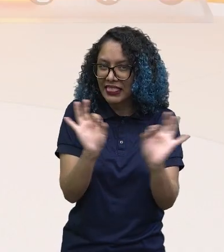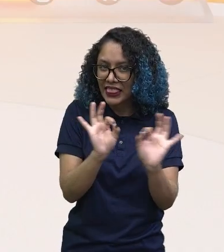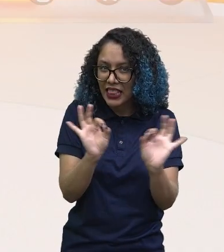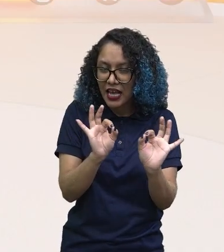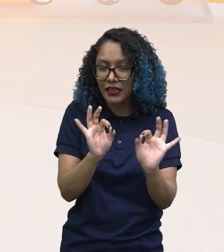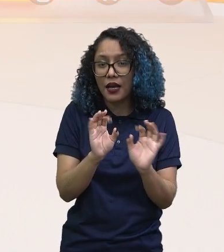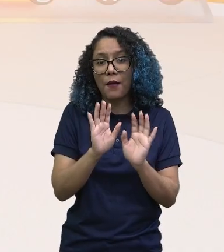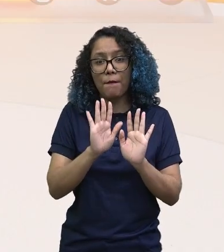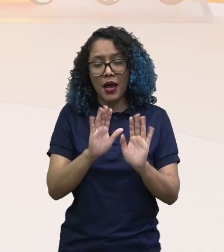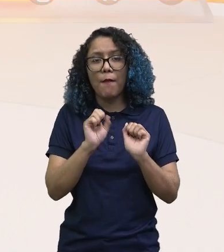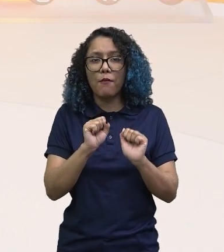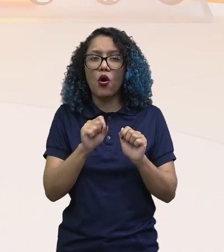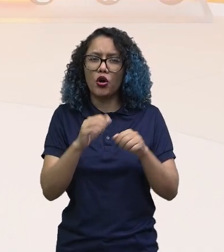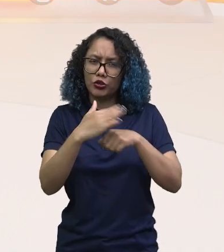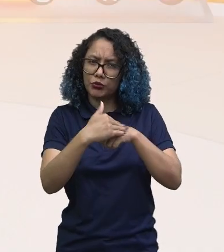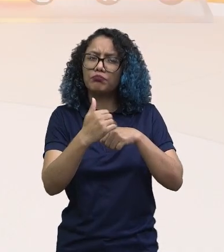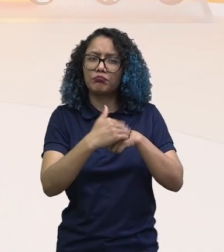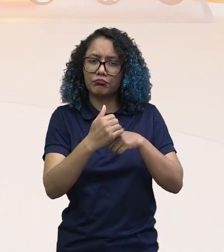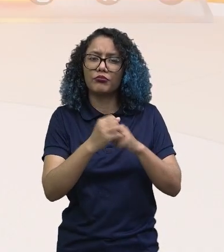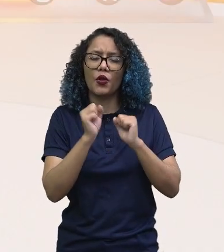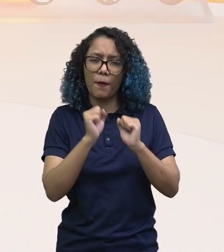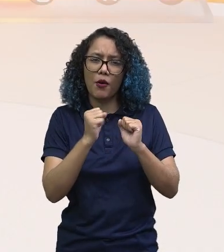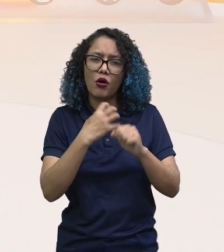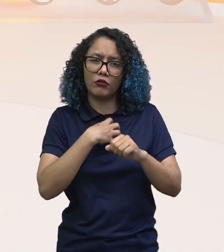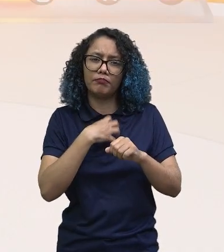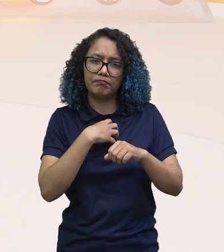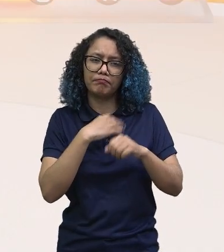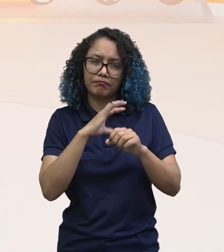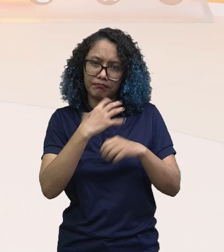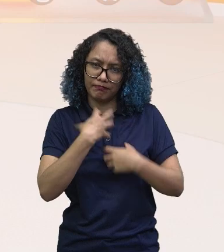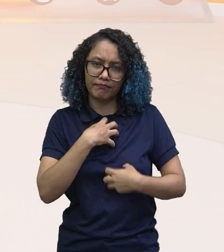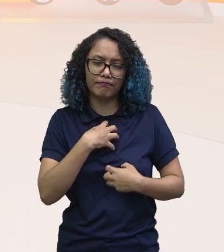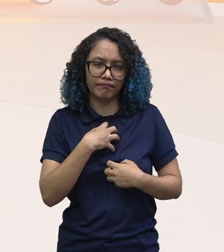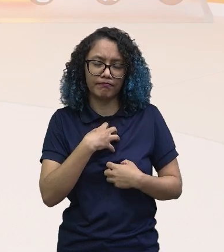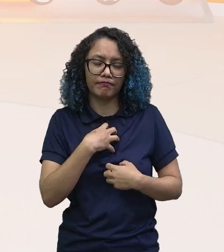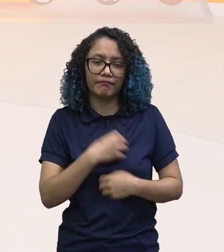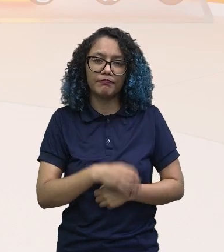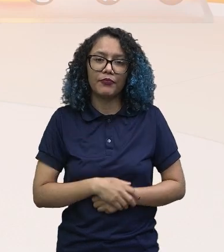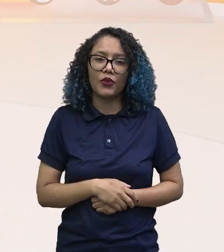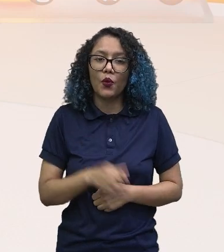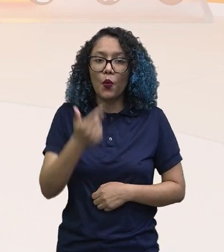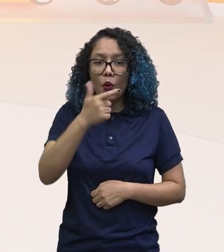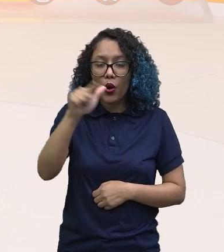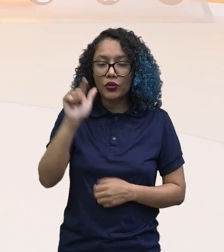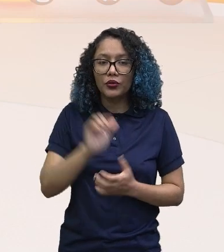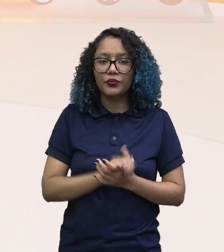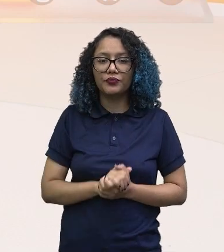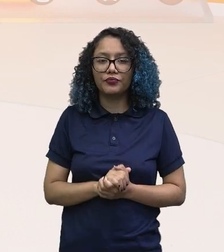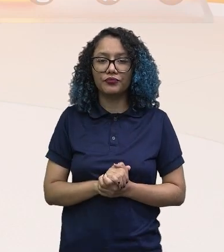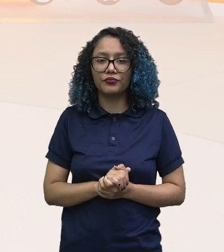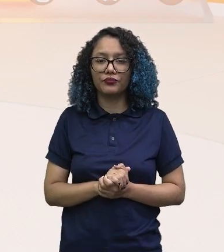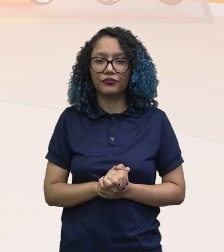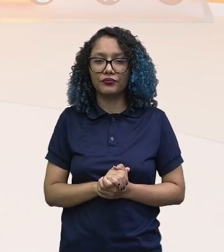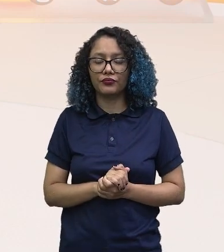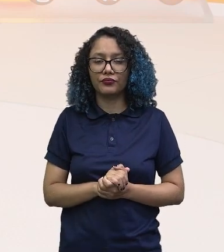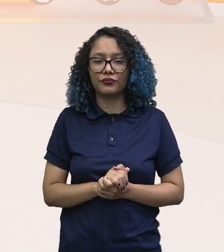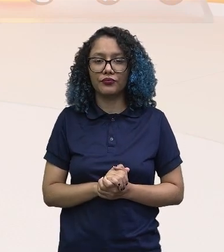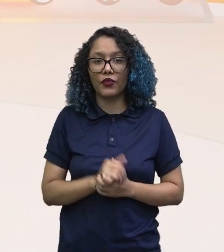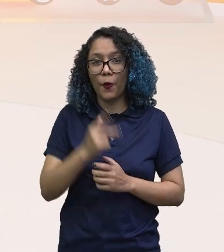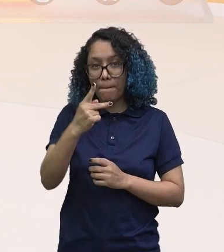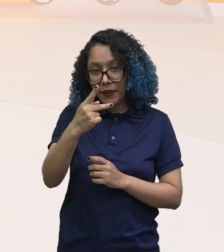porém, formar laços afetivos e emocionais. E aí temos o P